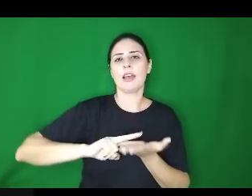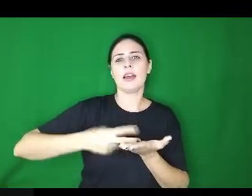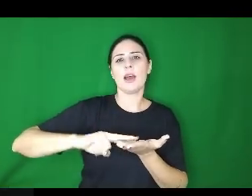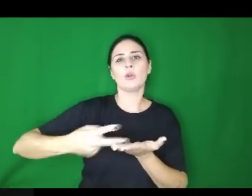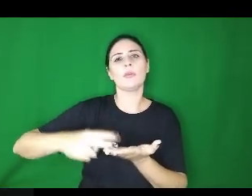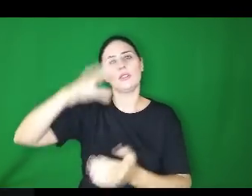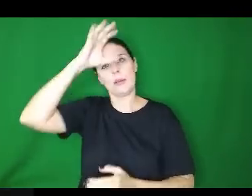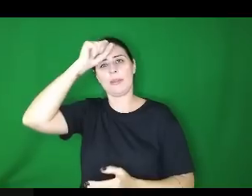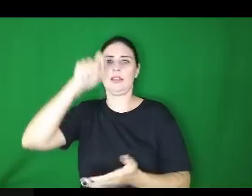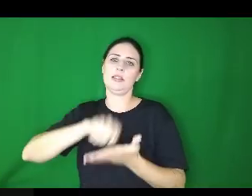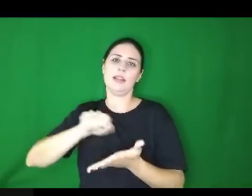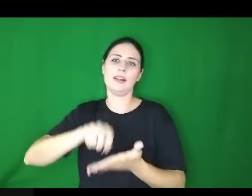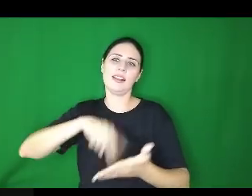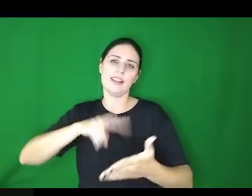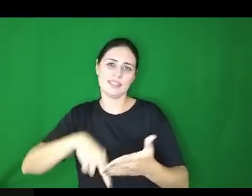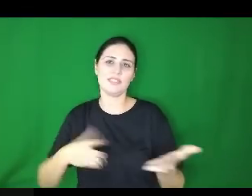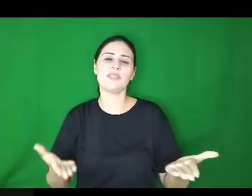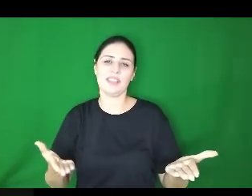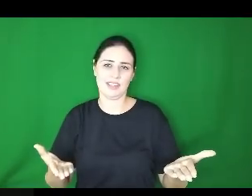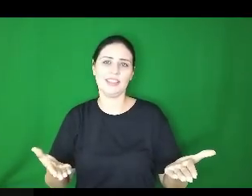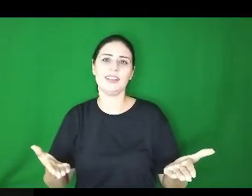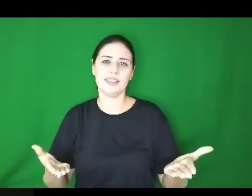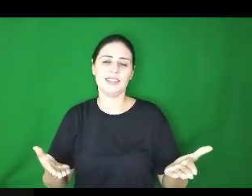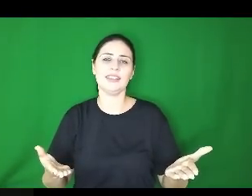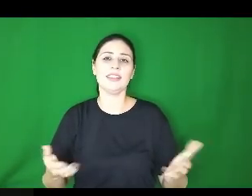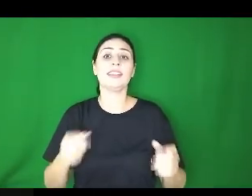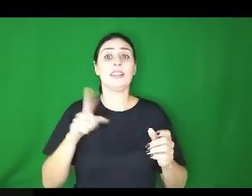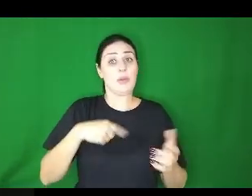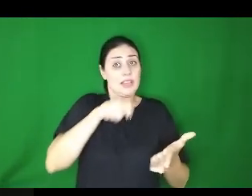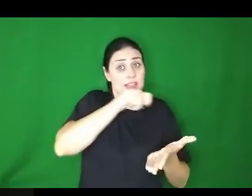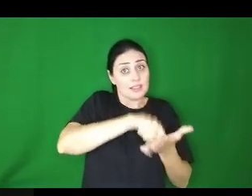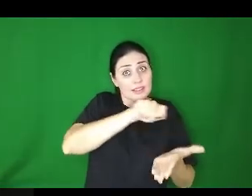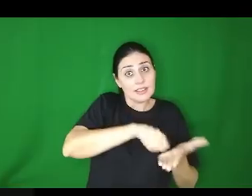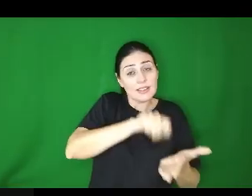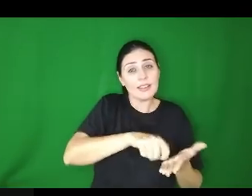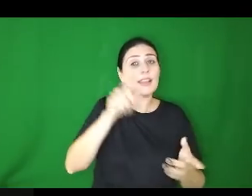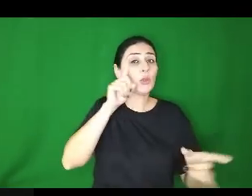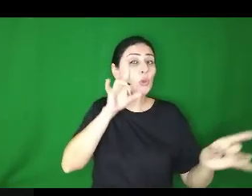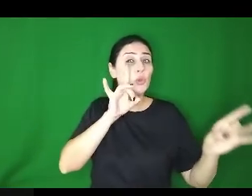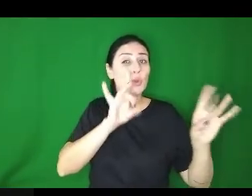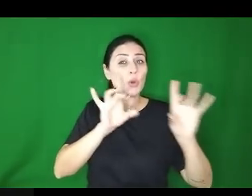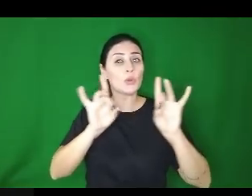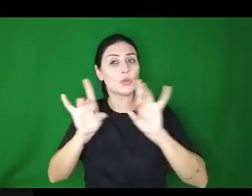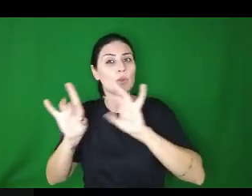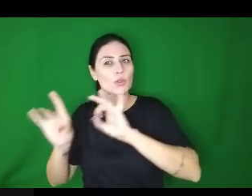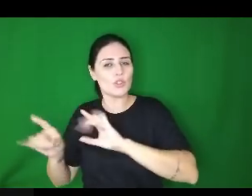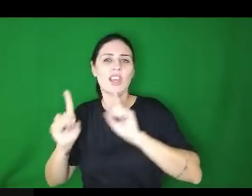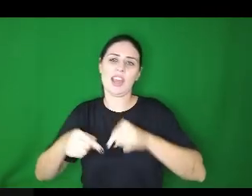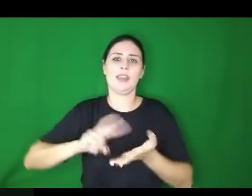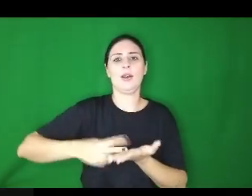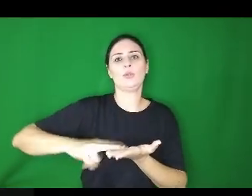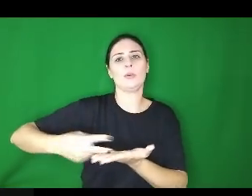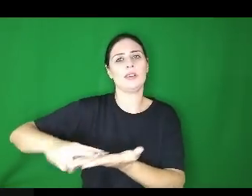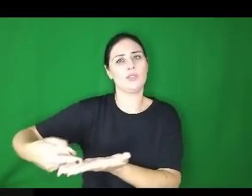de língua portuguesa. E aí tem um autor que trabalha com alfabetização, que ele fala assim, que o sistema de escrita alfabética